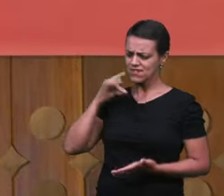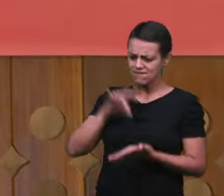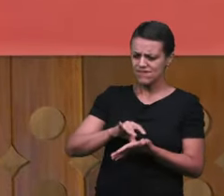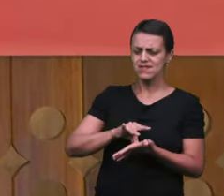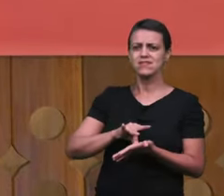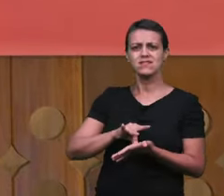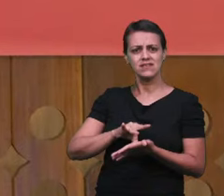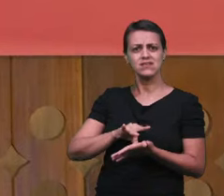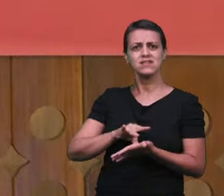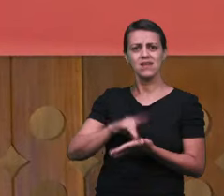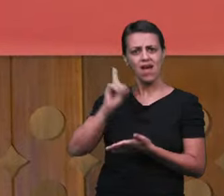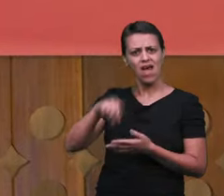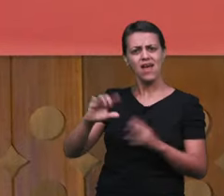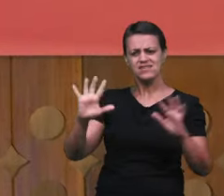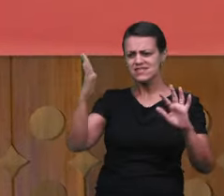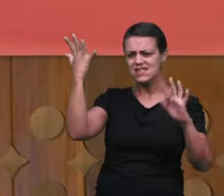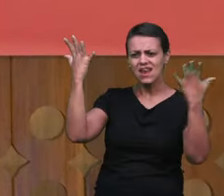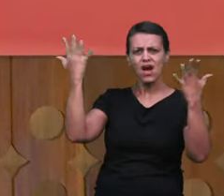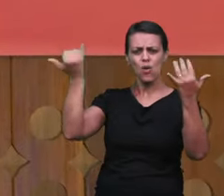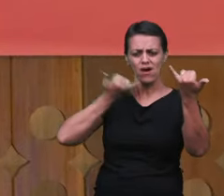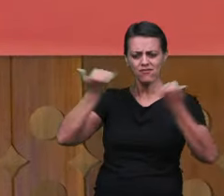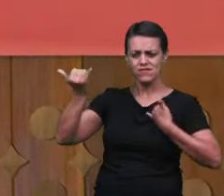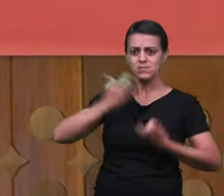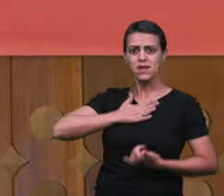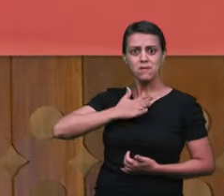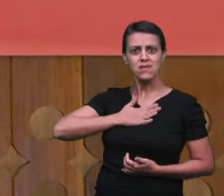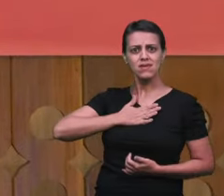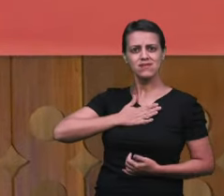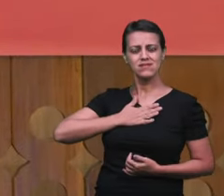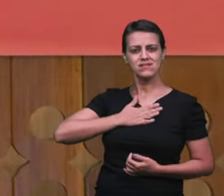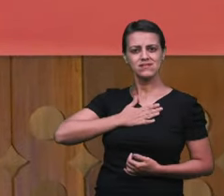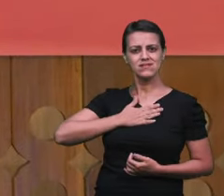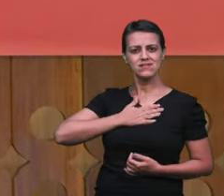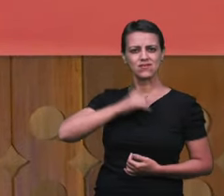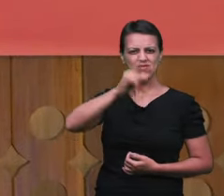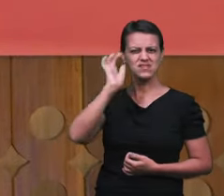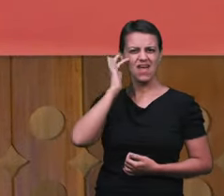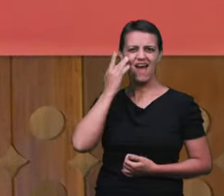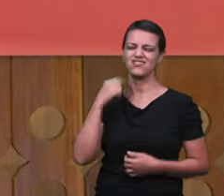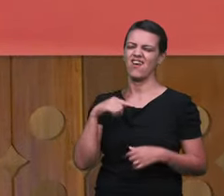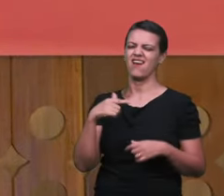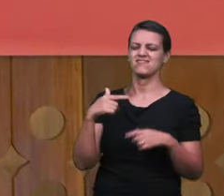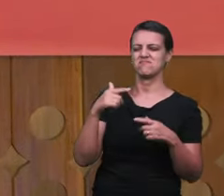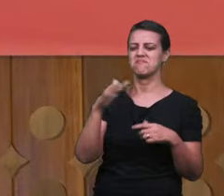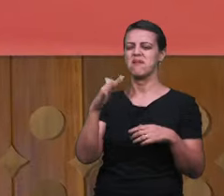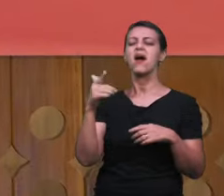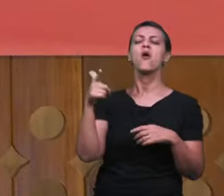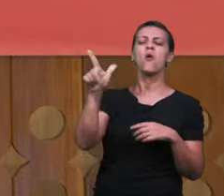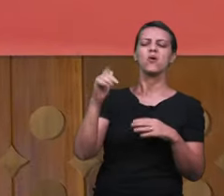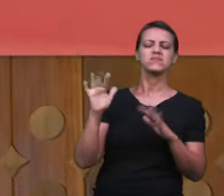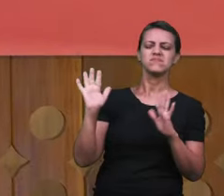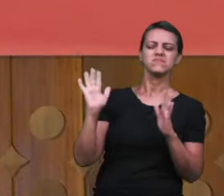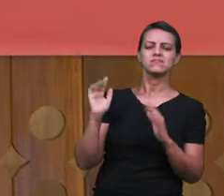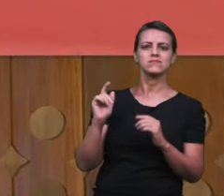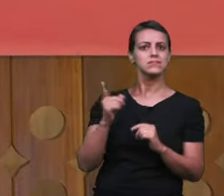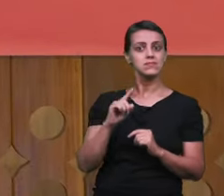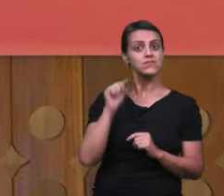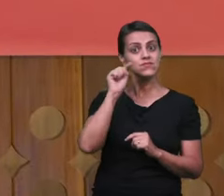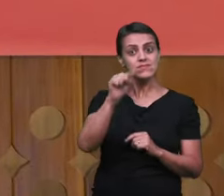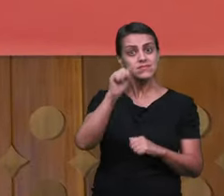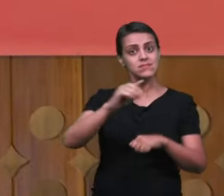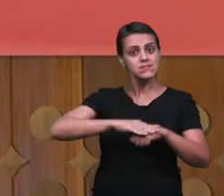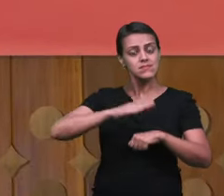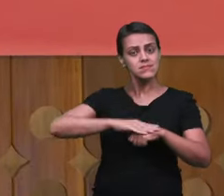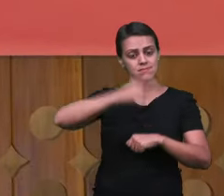pensando que os sinais são para os outros, você está enganado. Você vai ficar. Pode ficar. Quando eu digo você, está todo